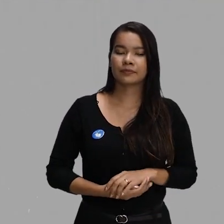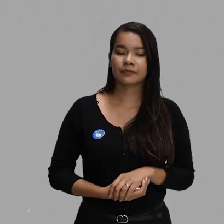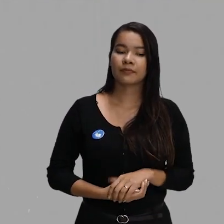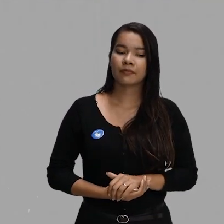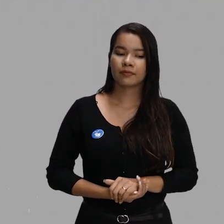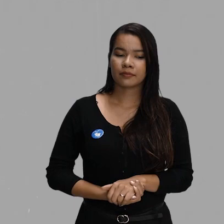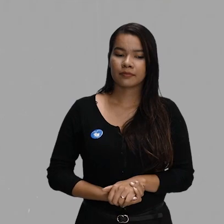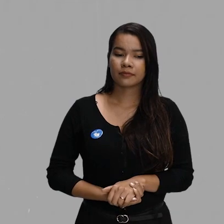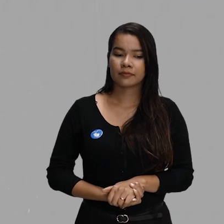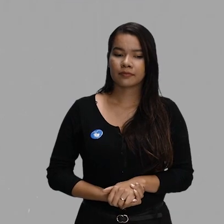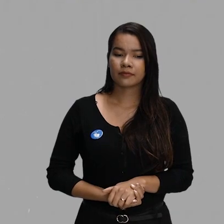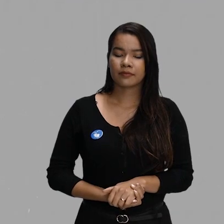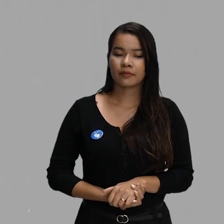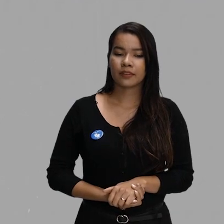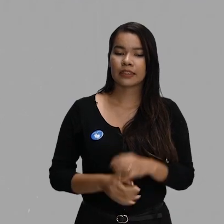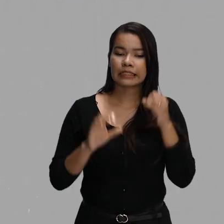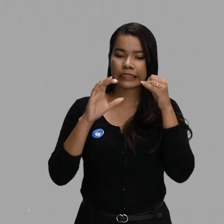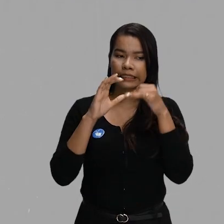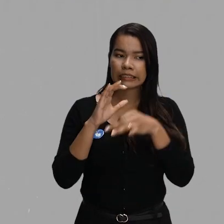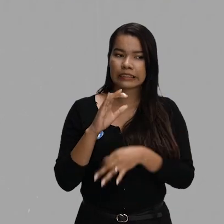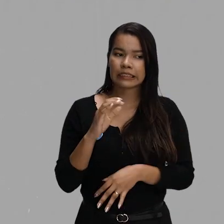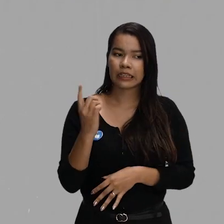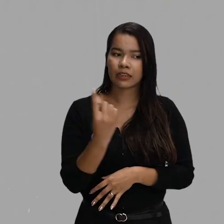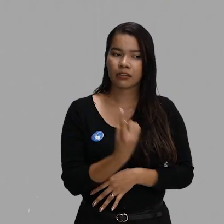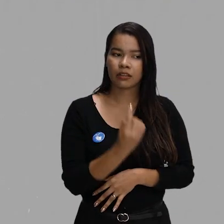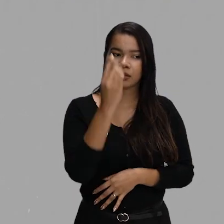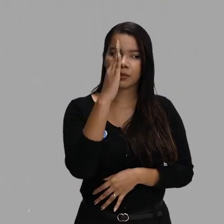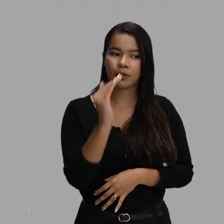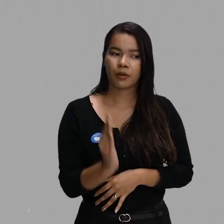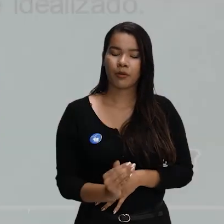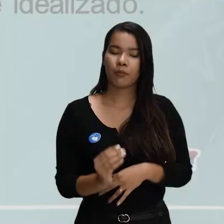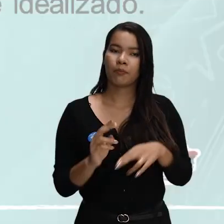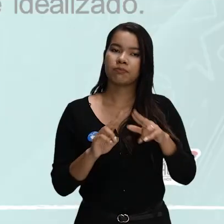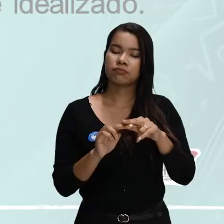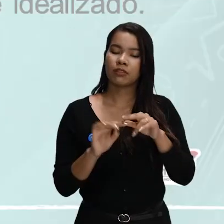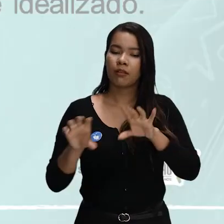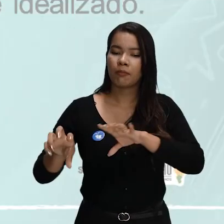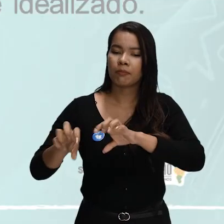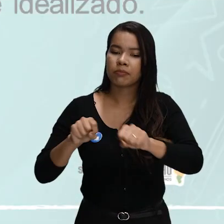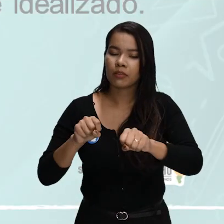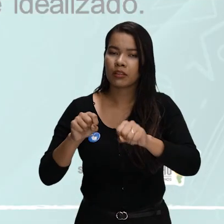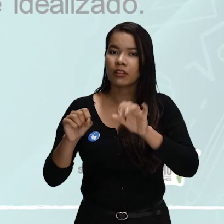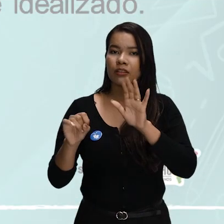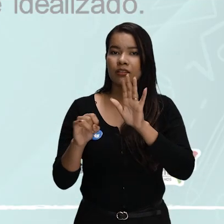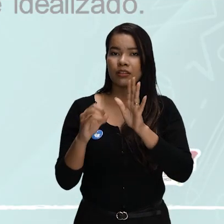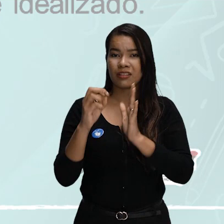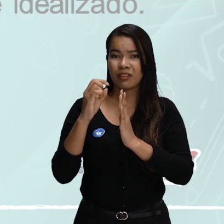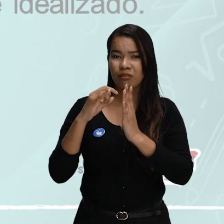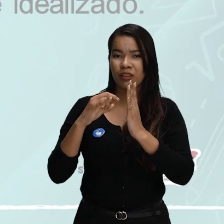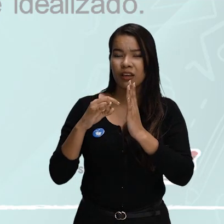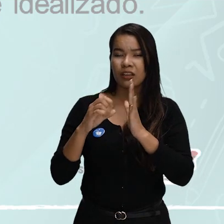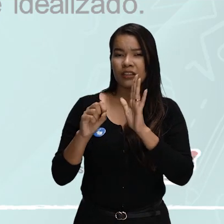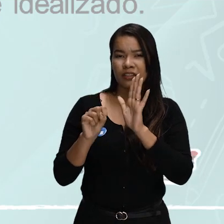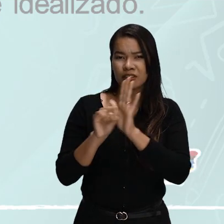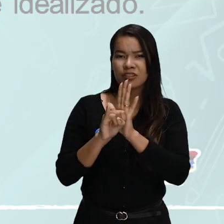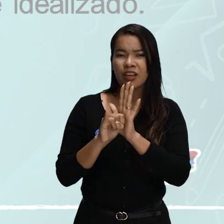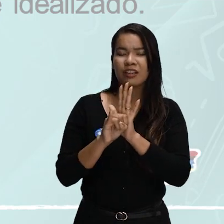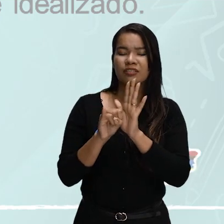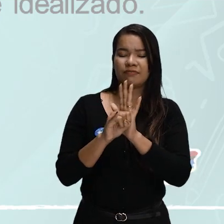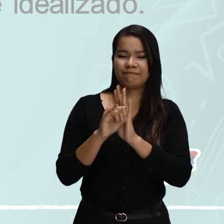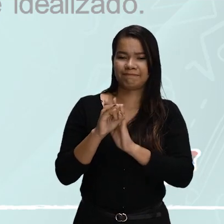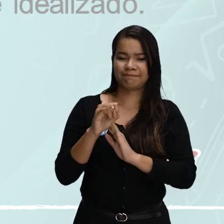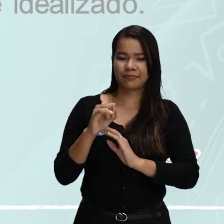Aí vem, ele se caracteriza aqui no Brasil pela busca da identidade nacional, tá? E a caracterização também